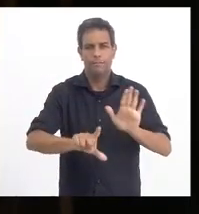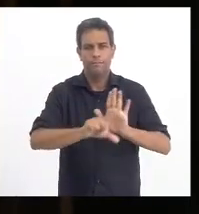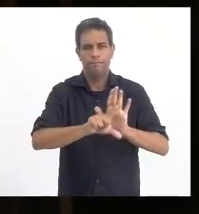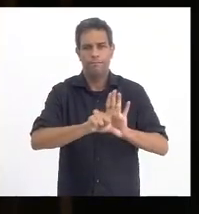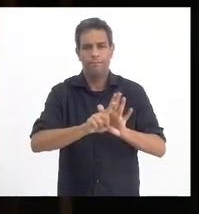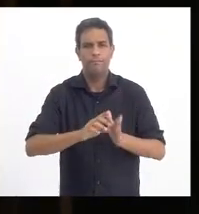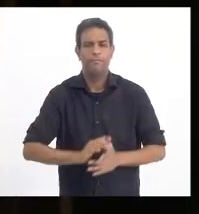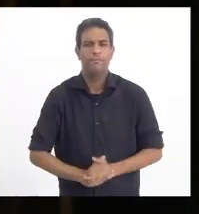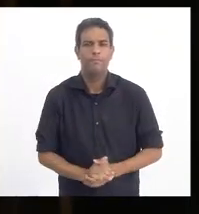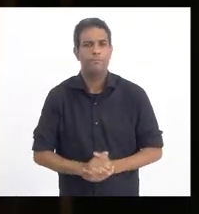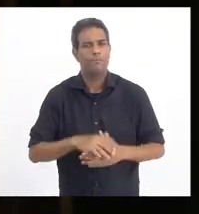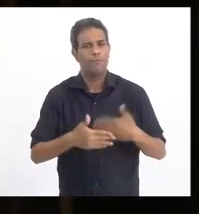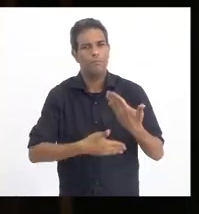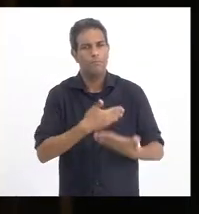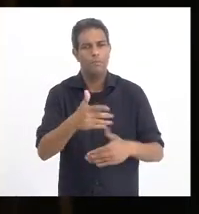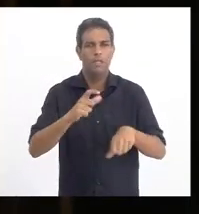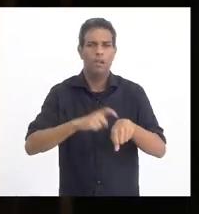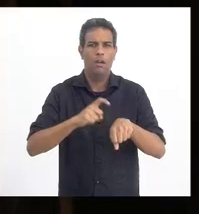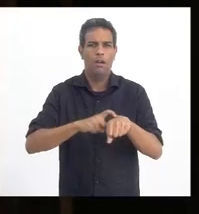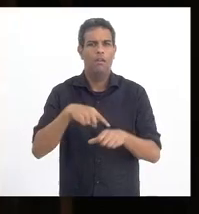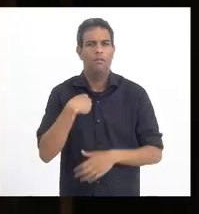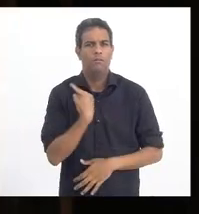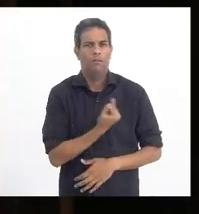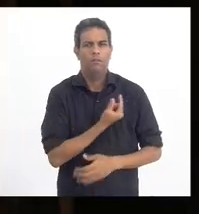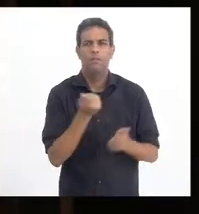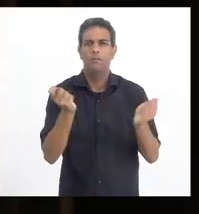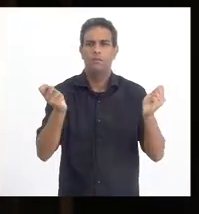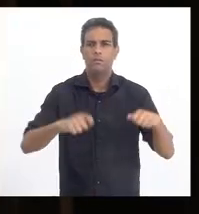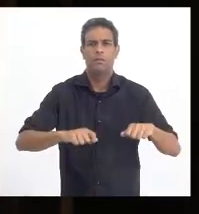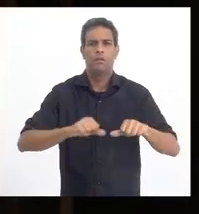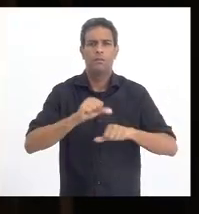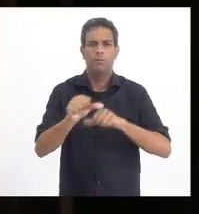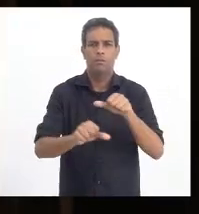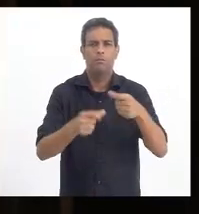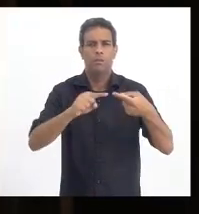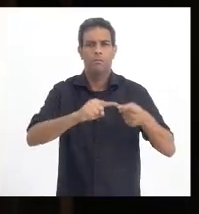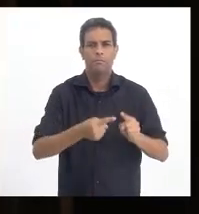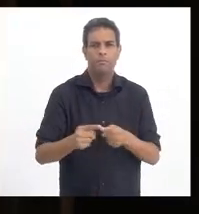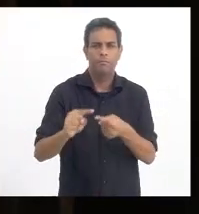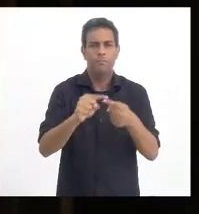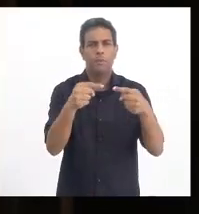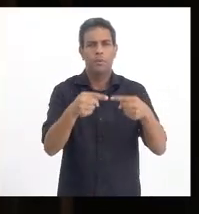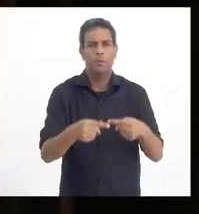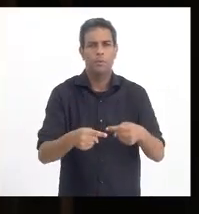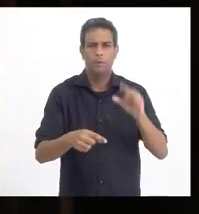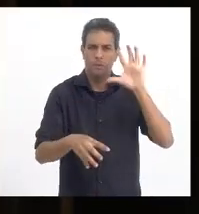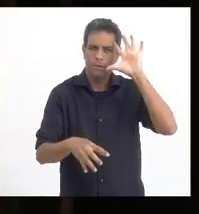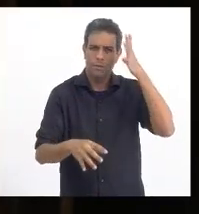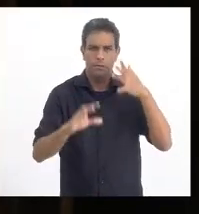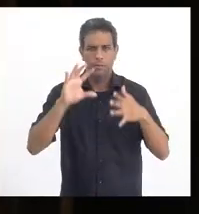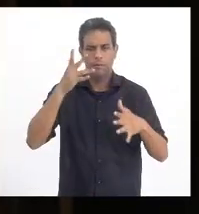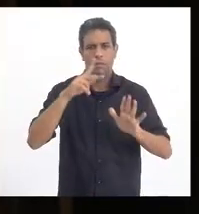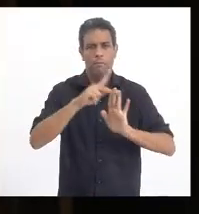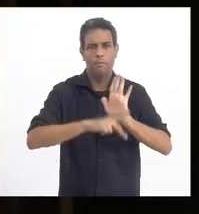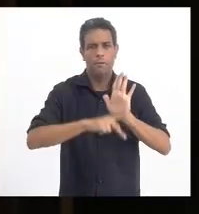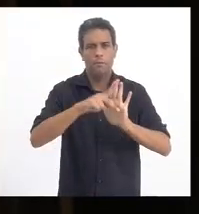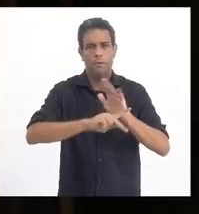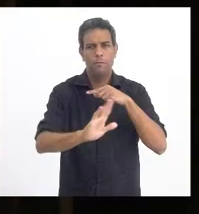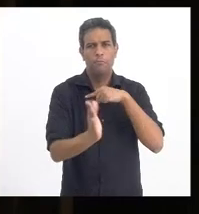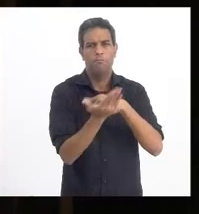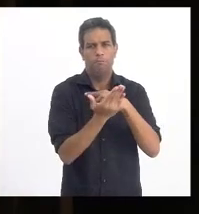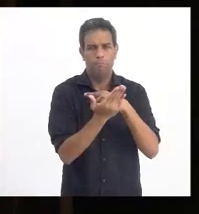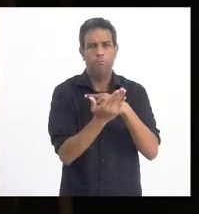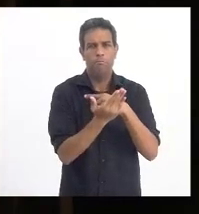mas ao longo do tempo nós fomos adequando aparando arestas e resolvendo e foi esse projeto que nós